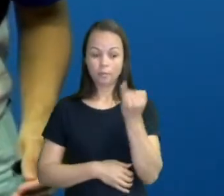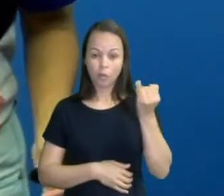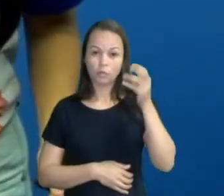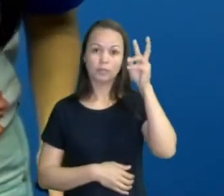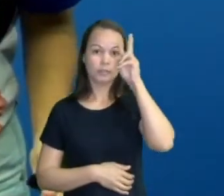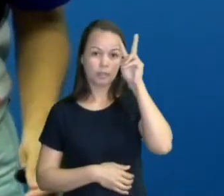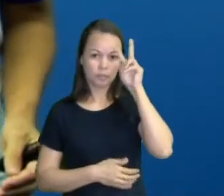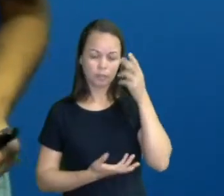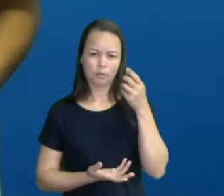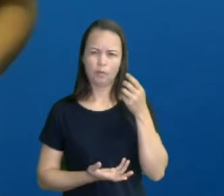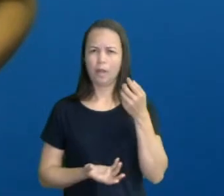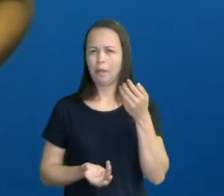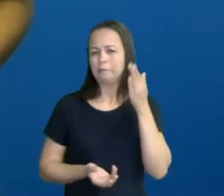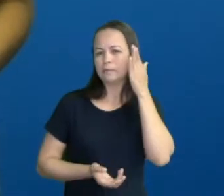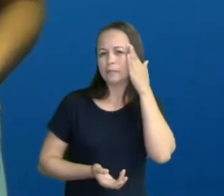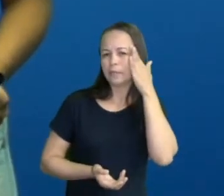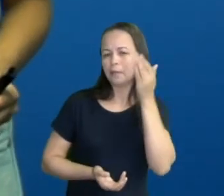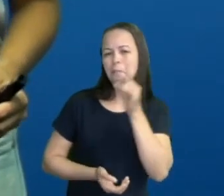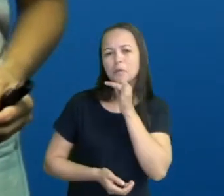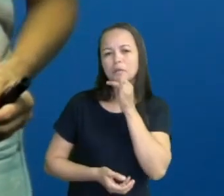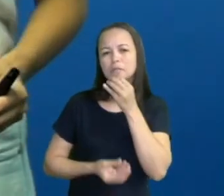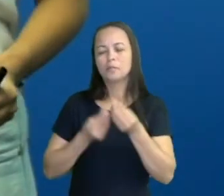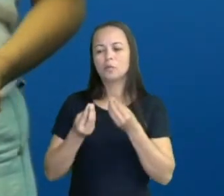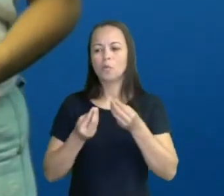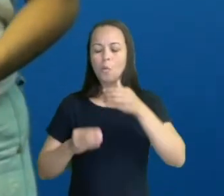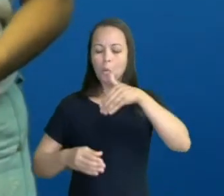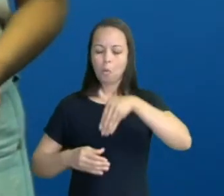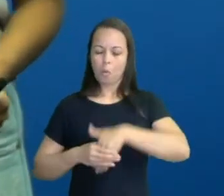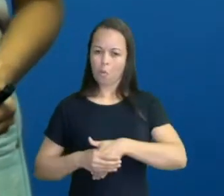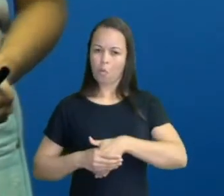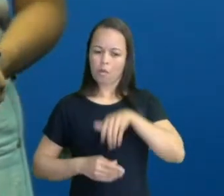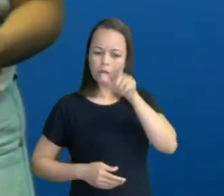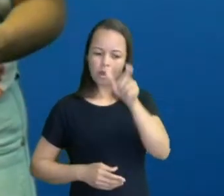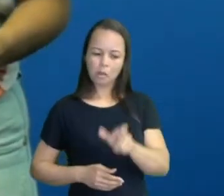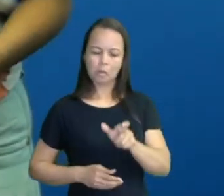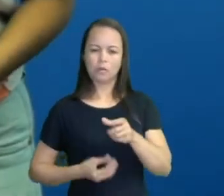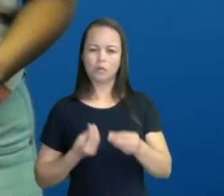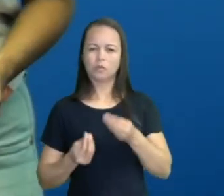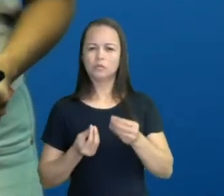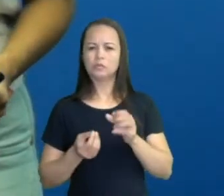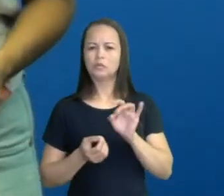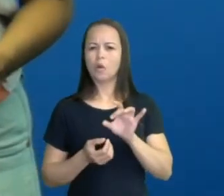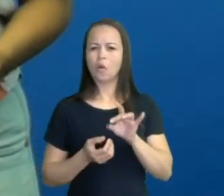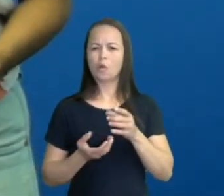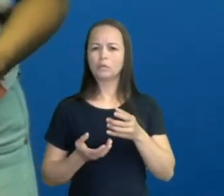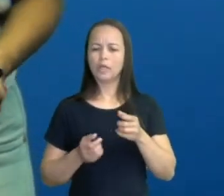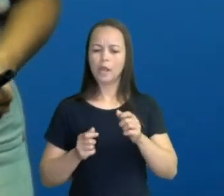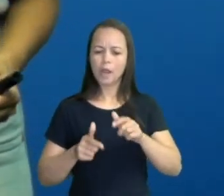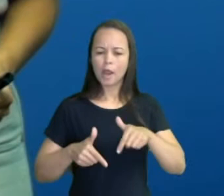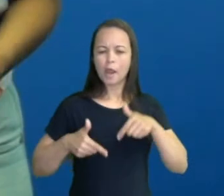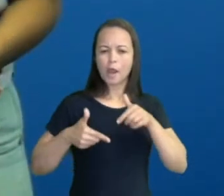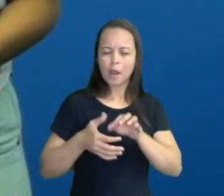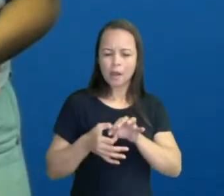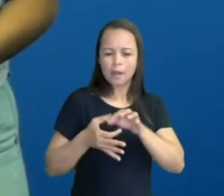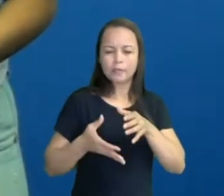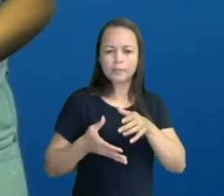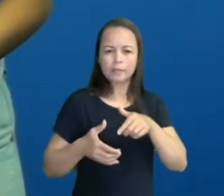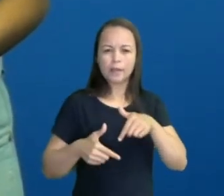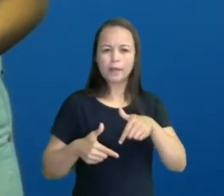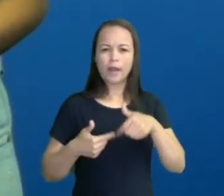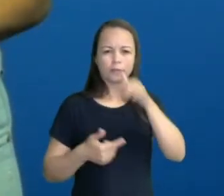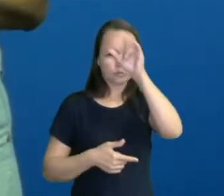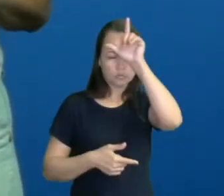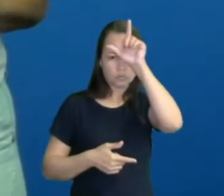gente entender, por exemplo, uma figura como Napoleão, não é apenas por ele ter liderado ou governado a França